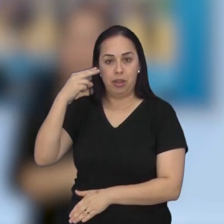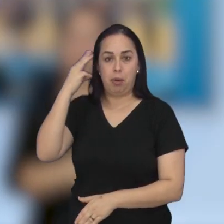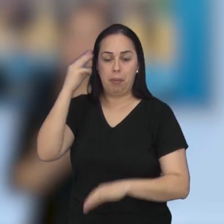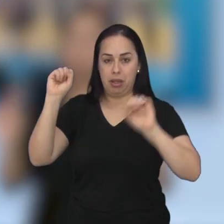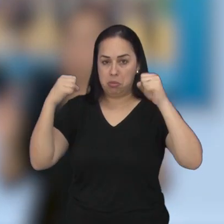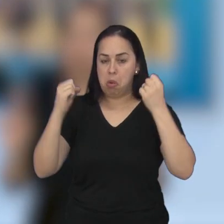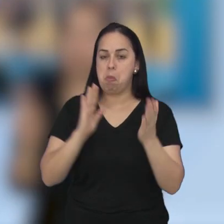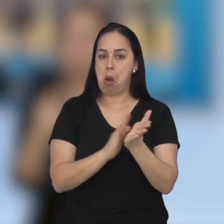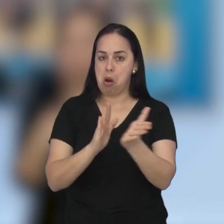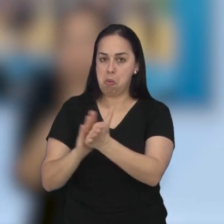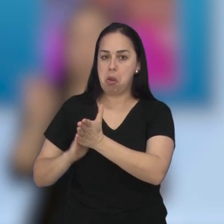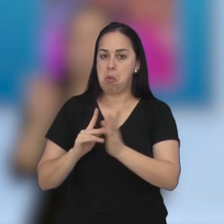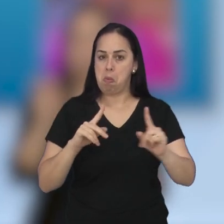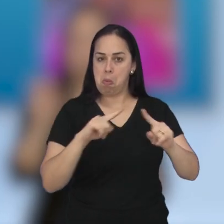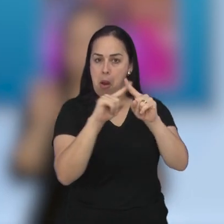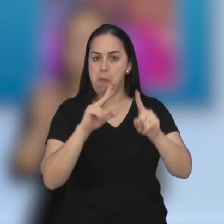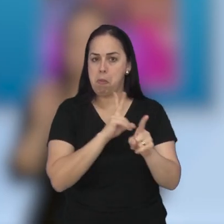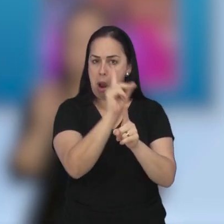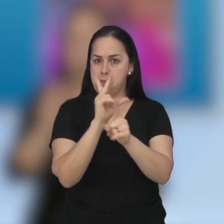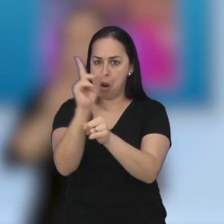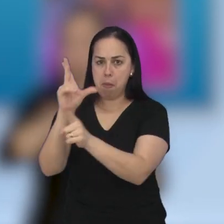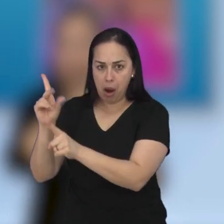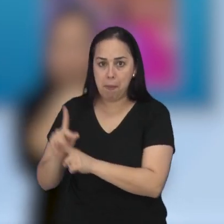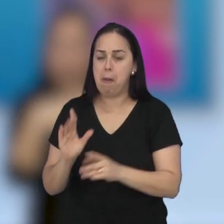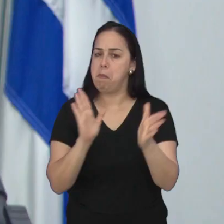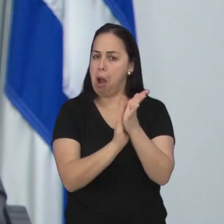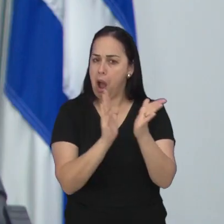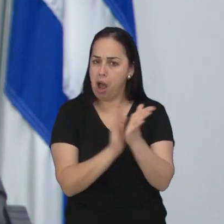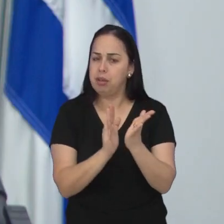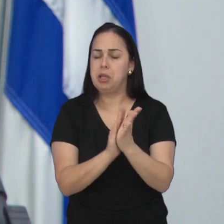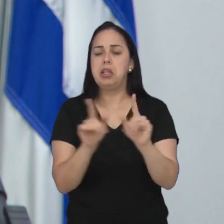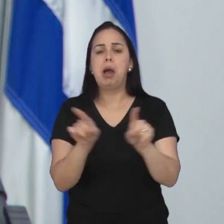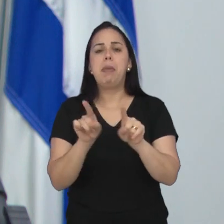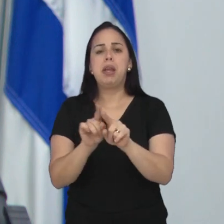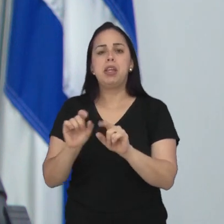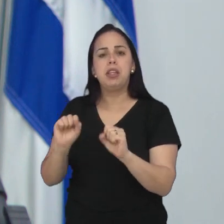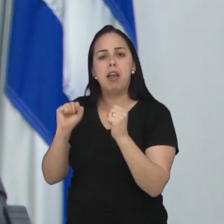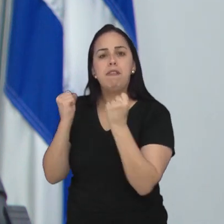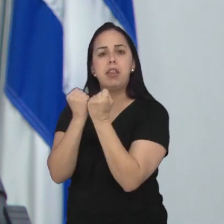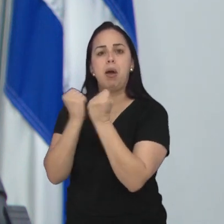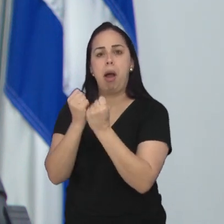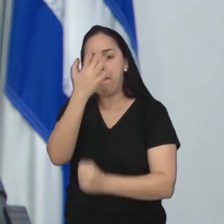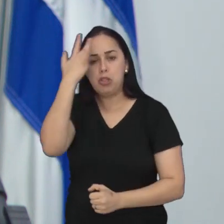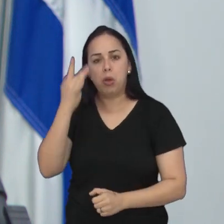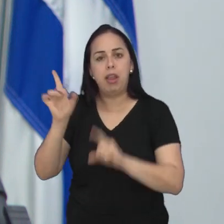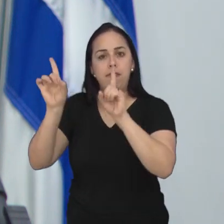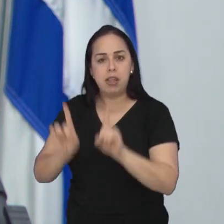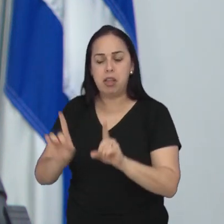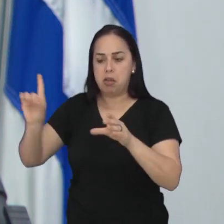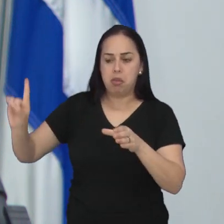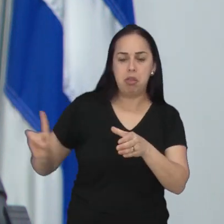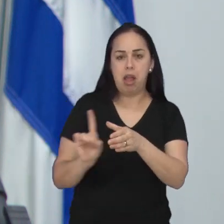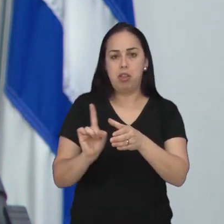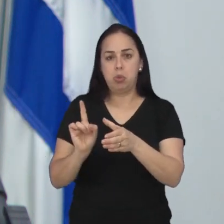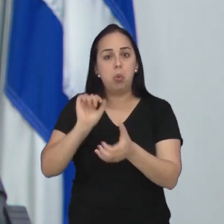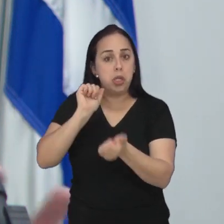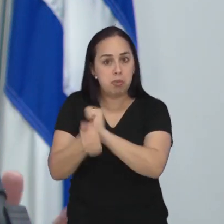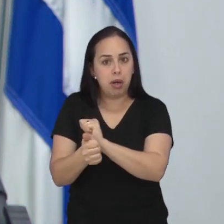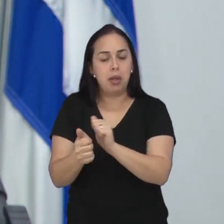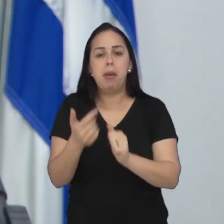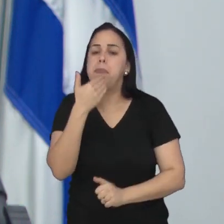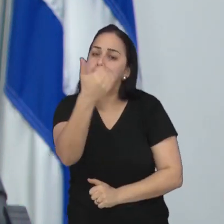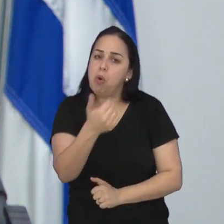de atletas joseenses em diversas modalidades. Marcão também defendeu a inclusão de pessoas com deficiência no esporte e